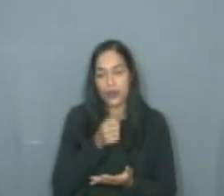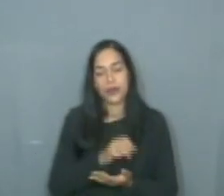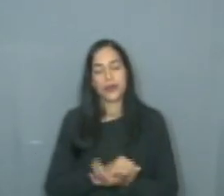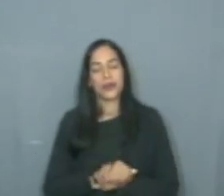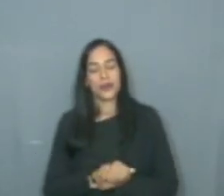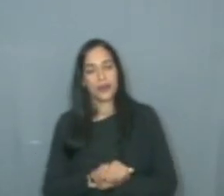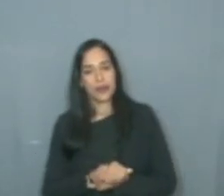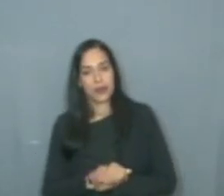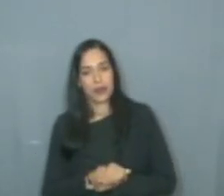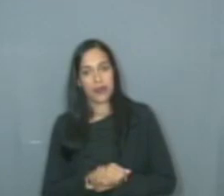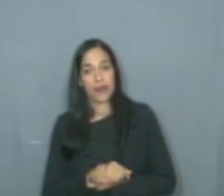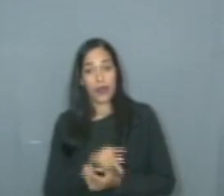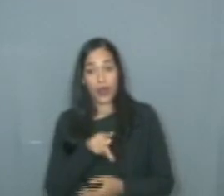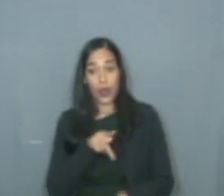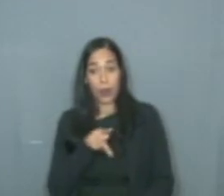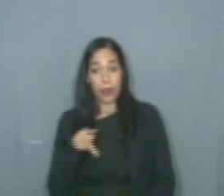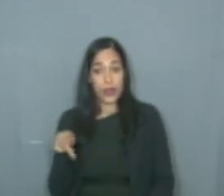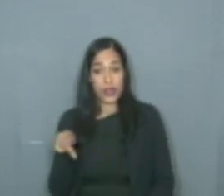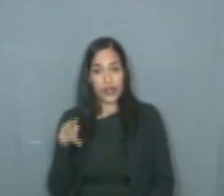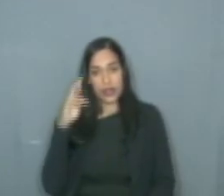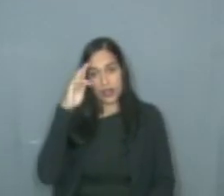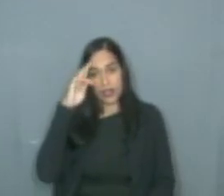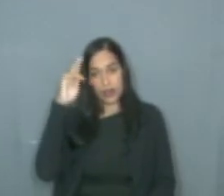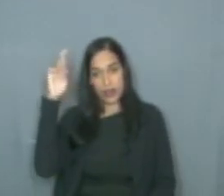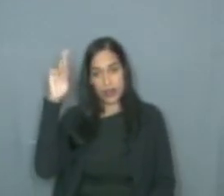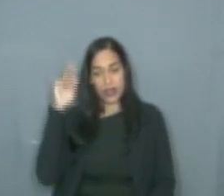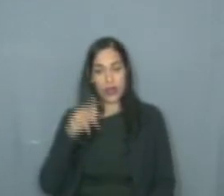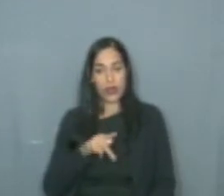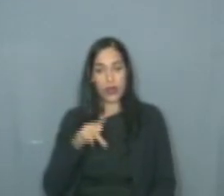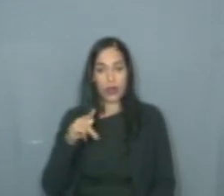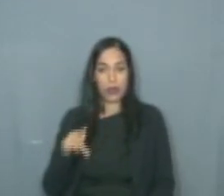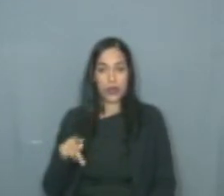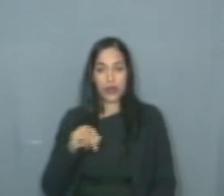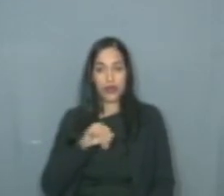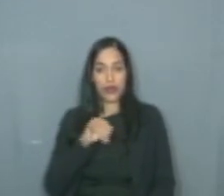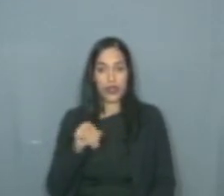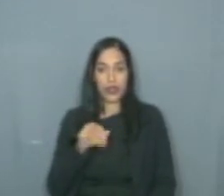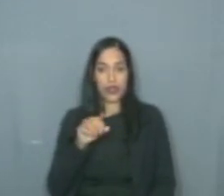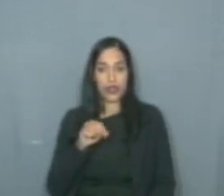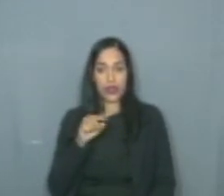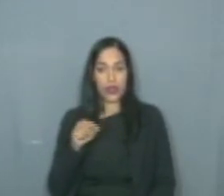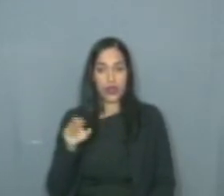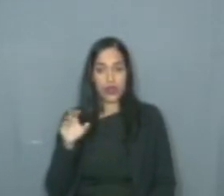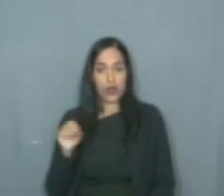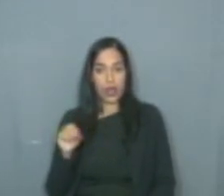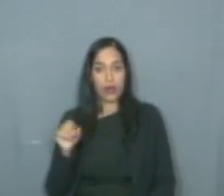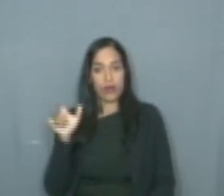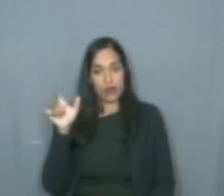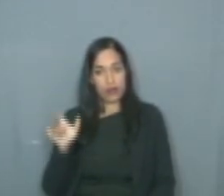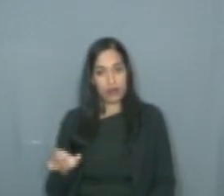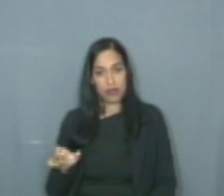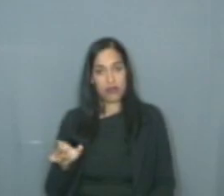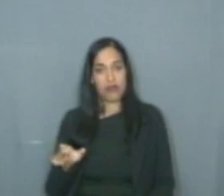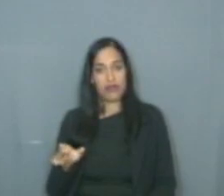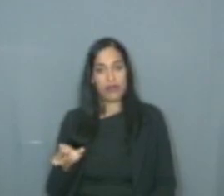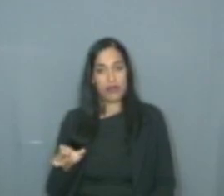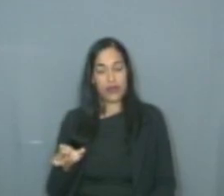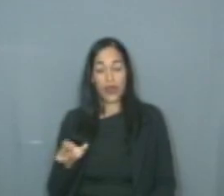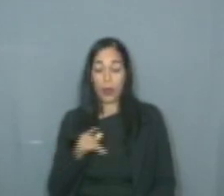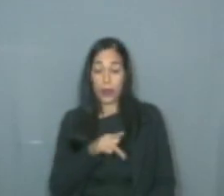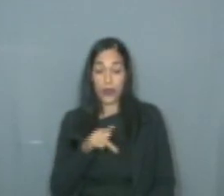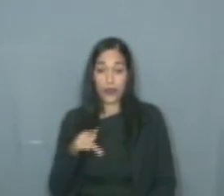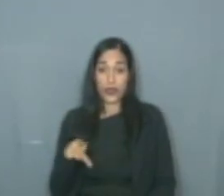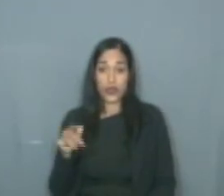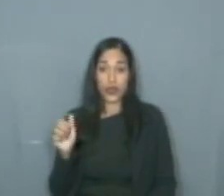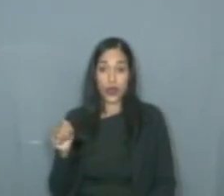O seu presidente, o seu diretor, o professor João, é um homem, o professor Antônio